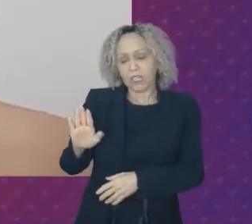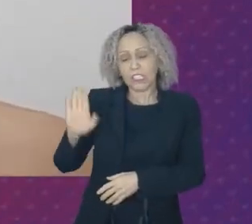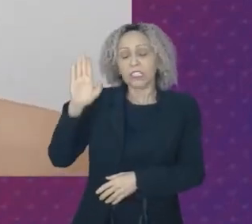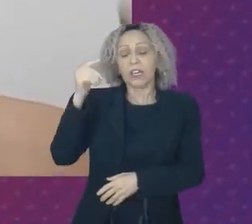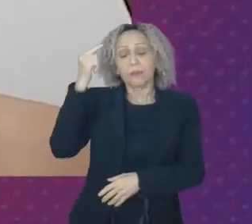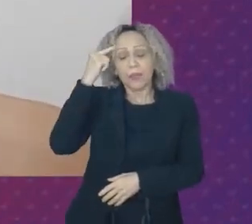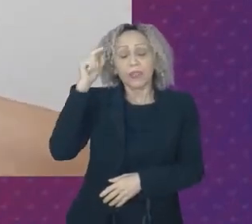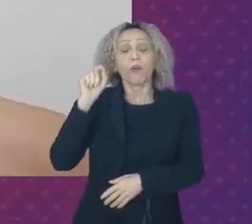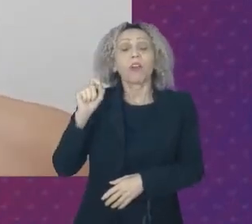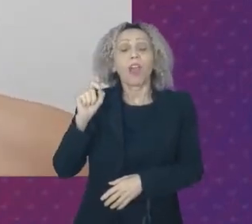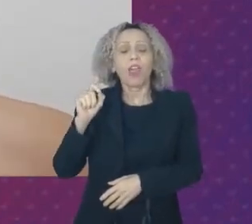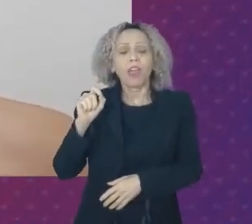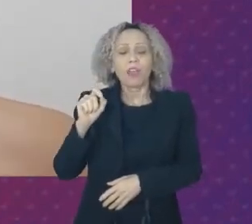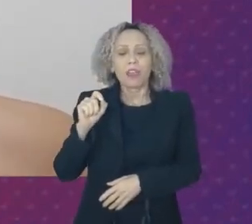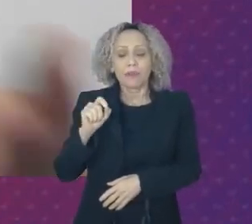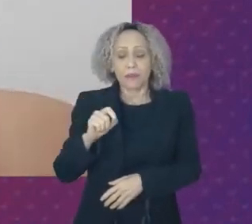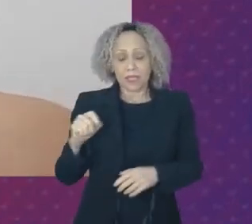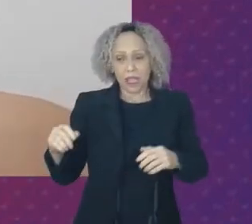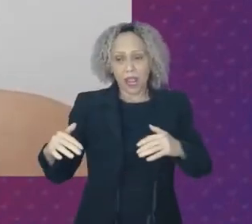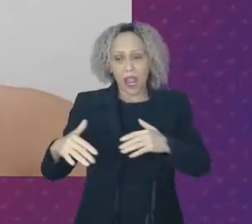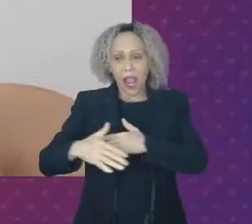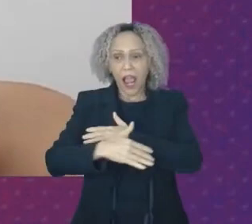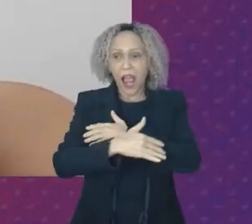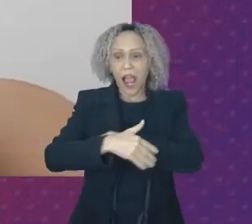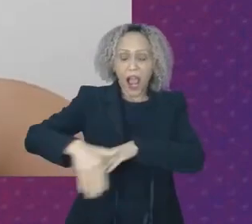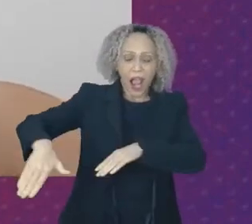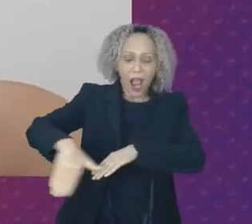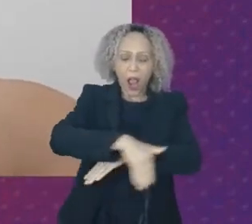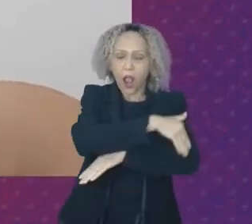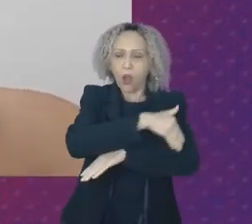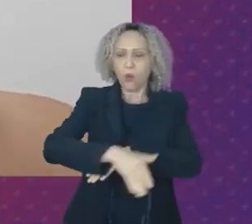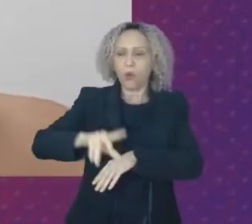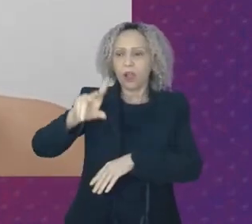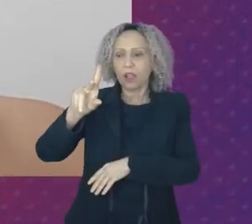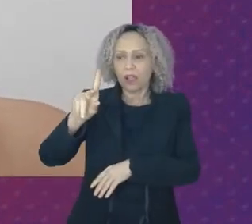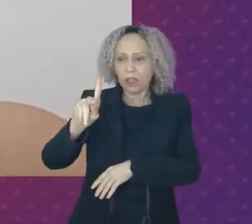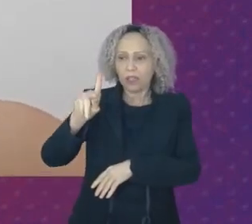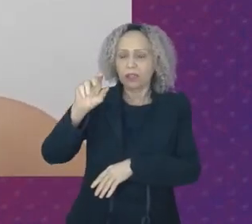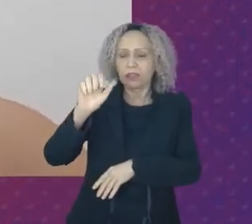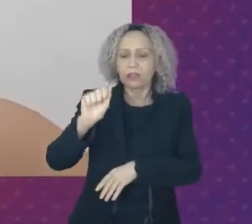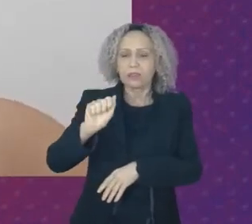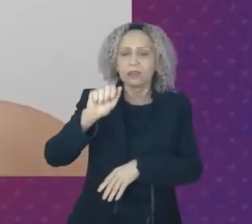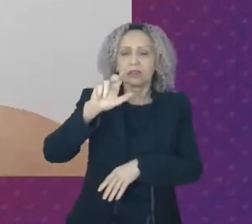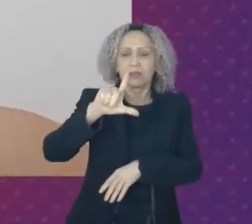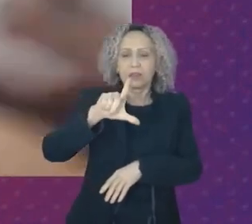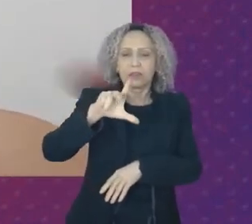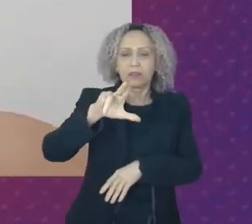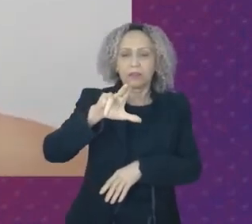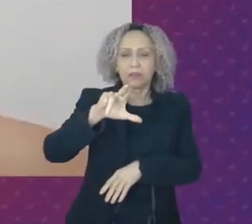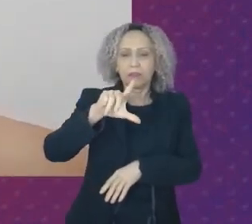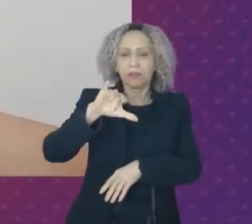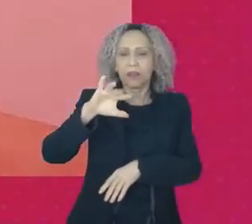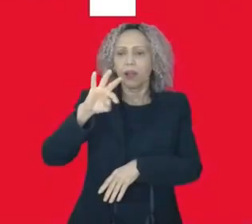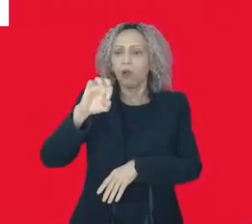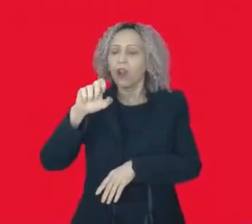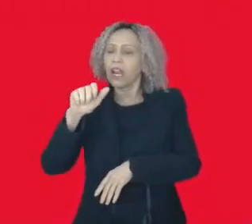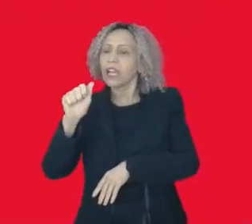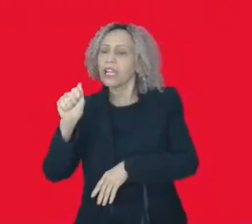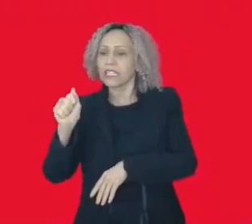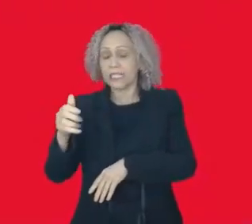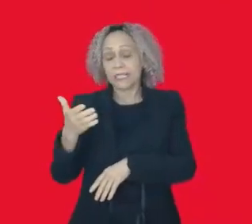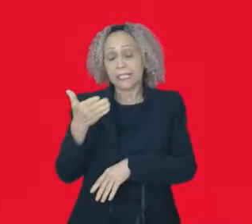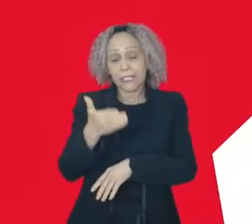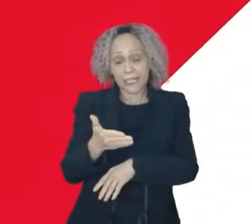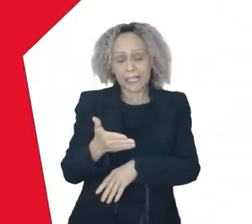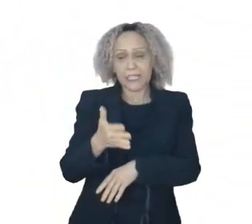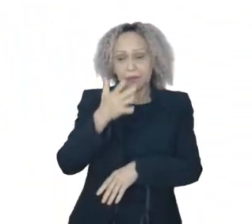social, além de disponibilizar aparelhos de entretenimento e lazer ali